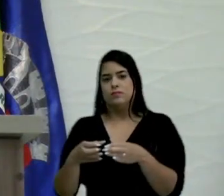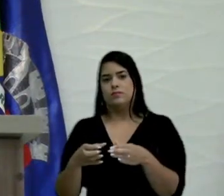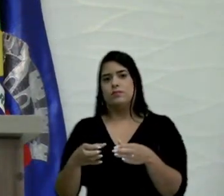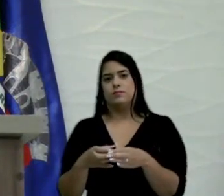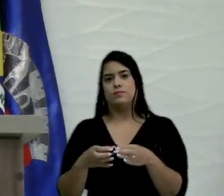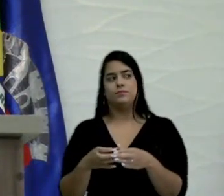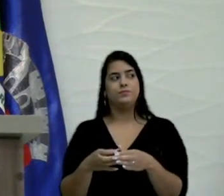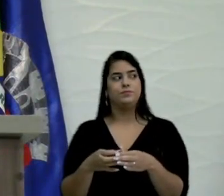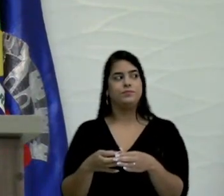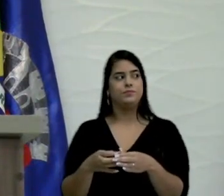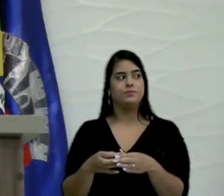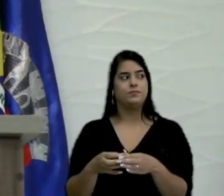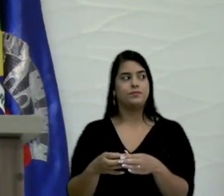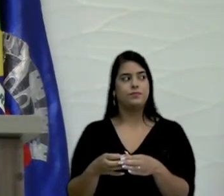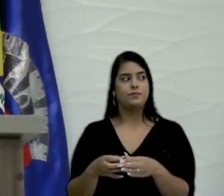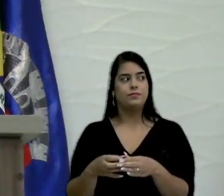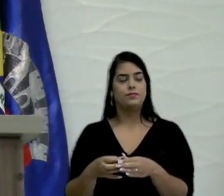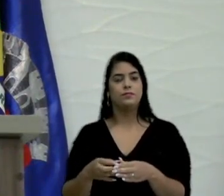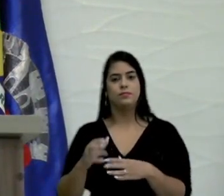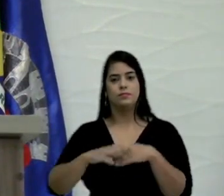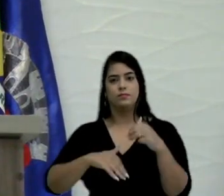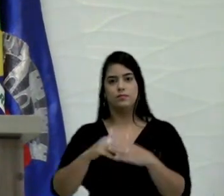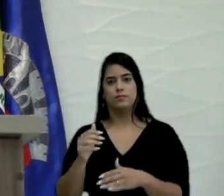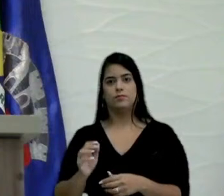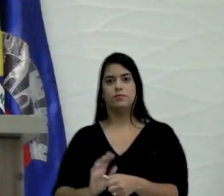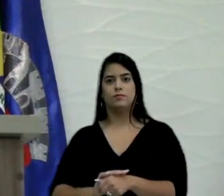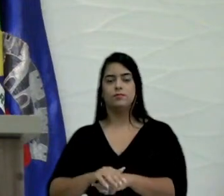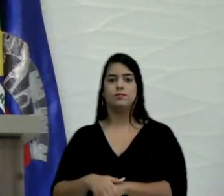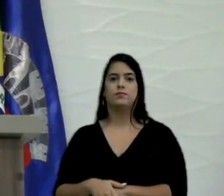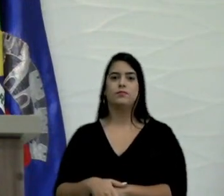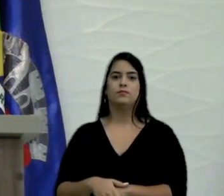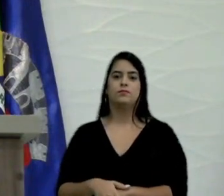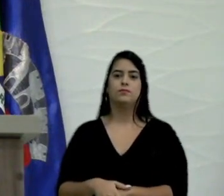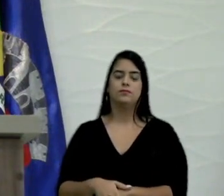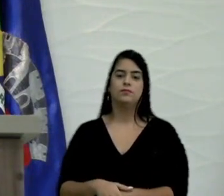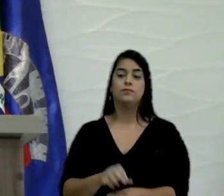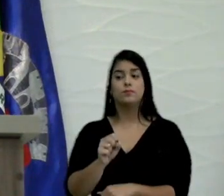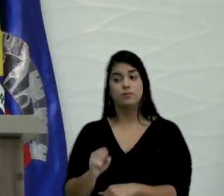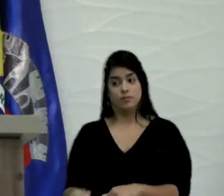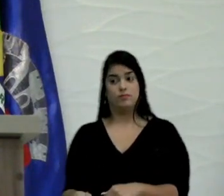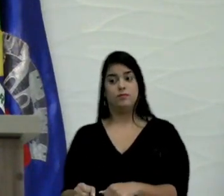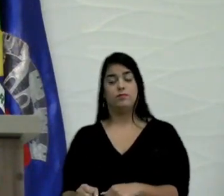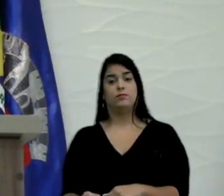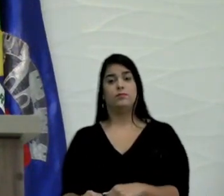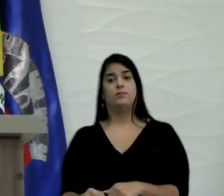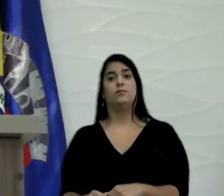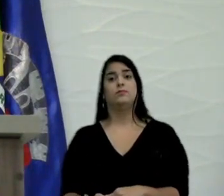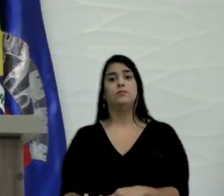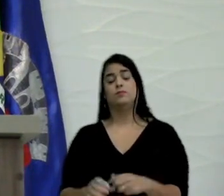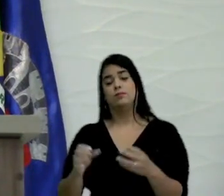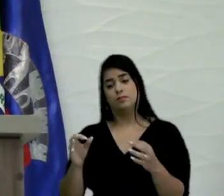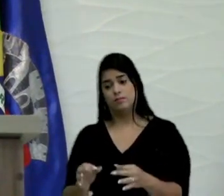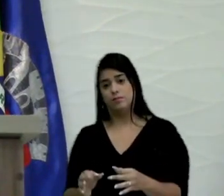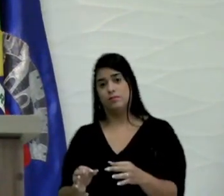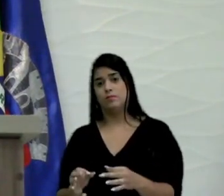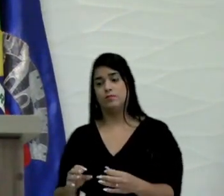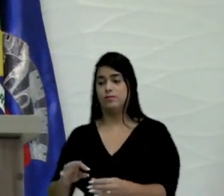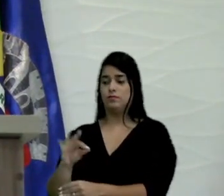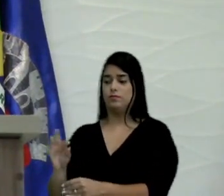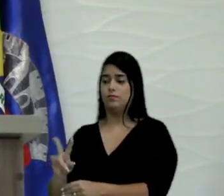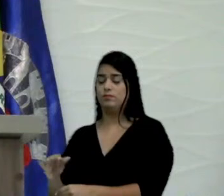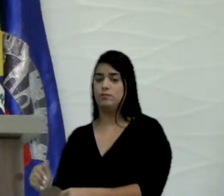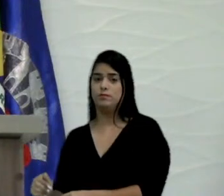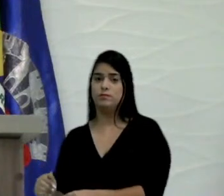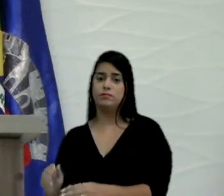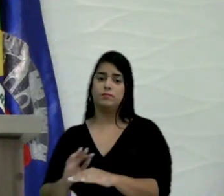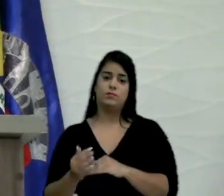também nas nossas vilas e povoados se a coleta funcionar durante o dia nas vilas e povoados e nos bairros